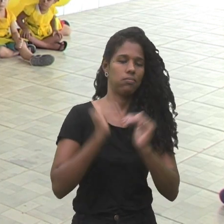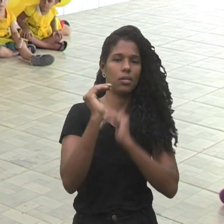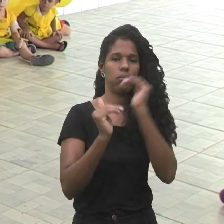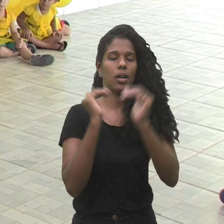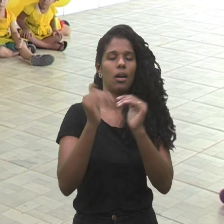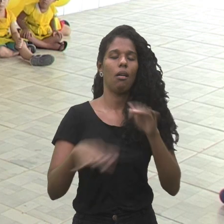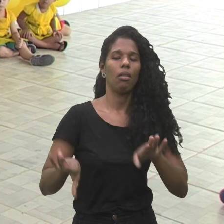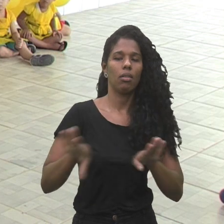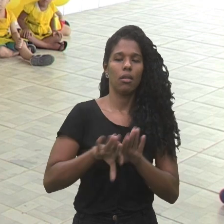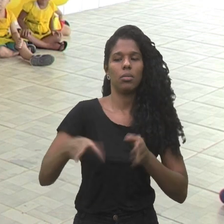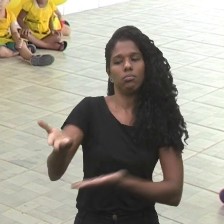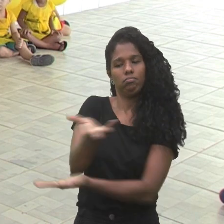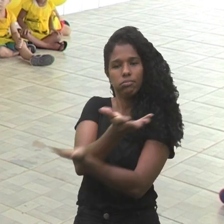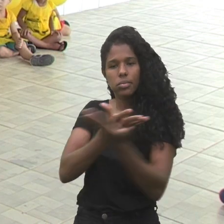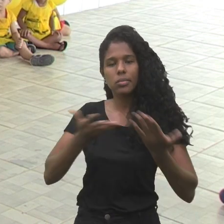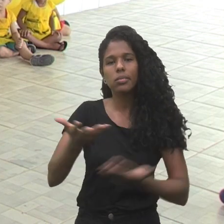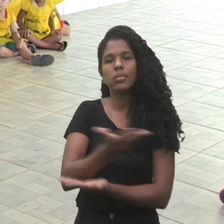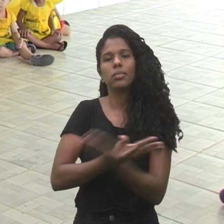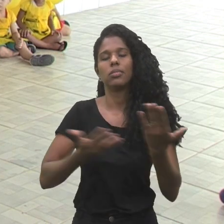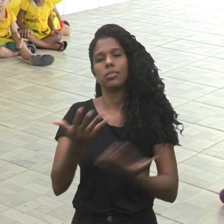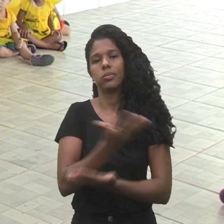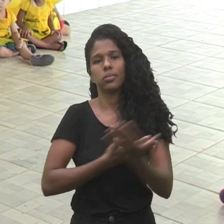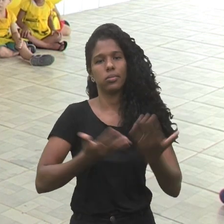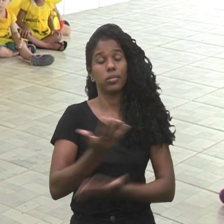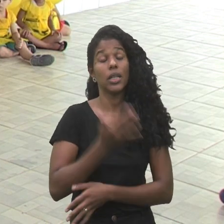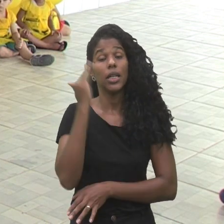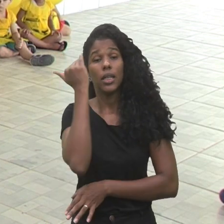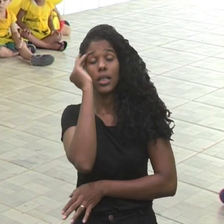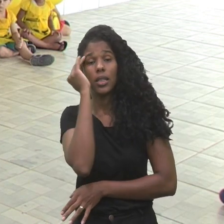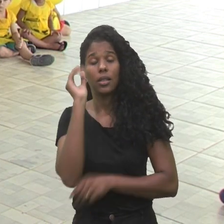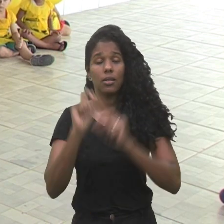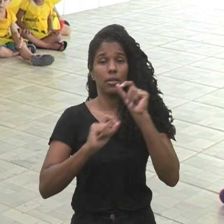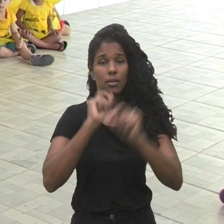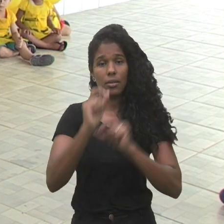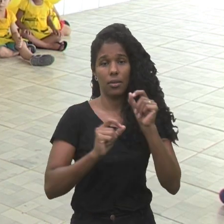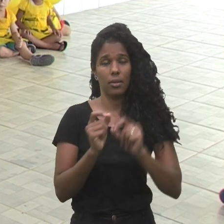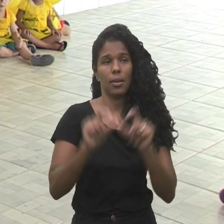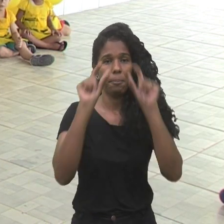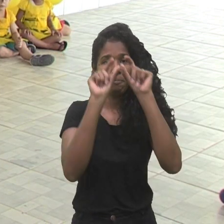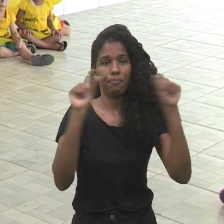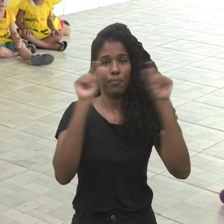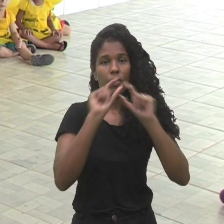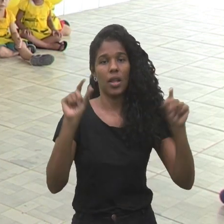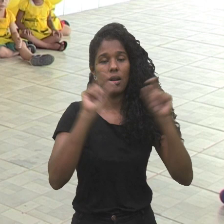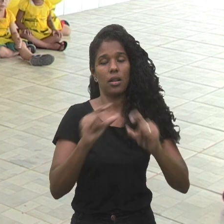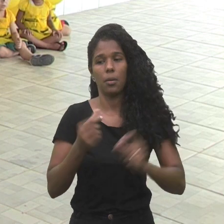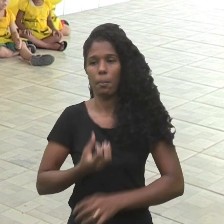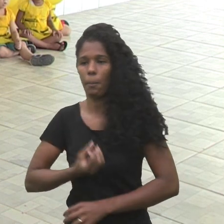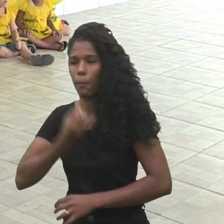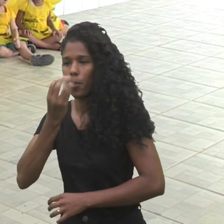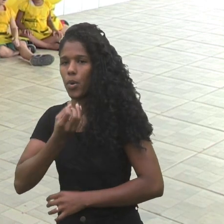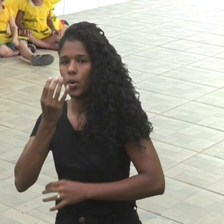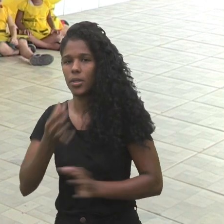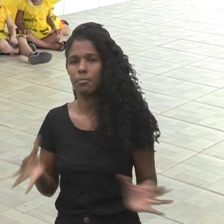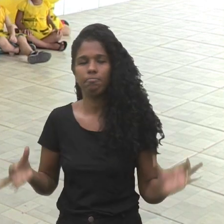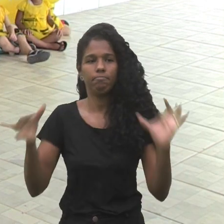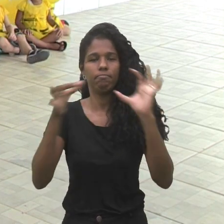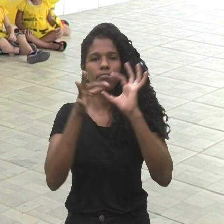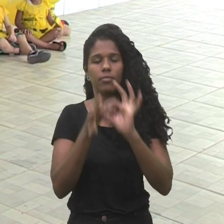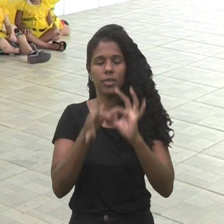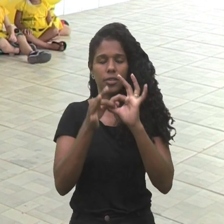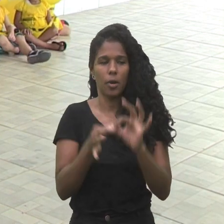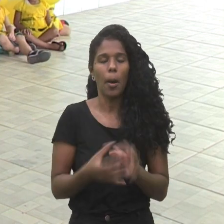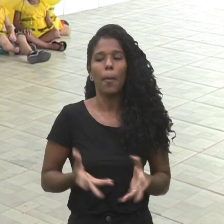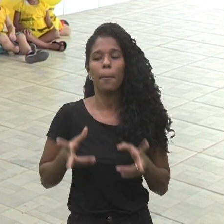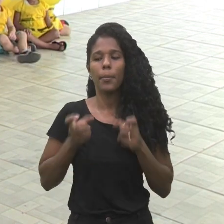as parlendas, vêm com rimas, rimas muitas vezes engraçadas, percebemos o interesse das crianças